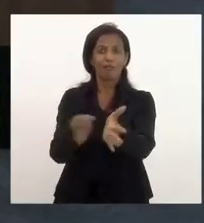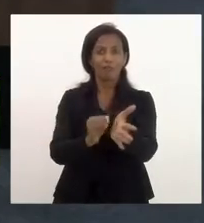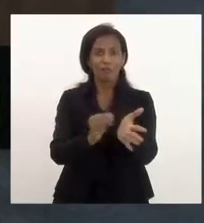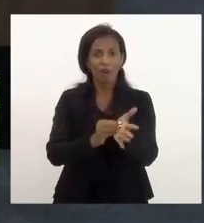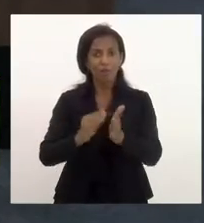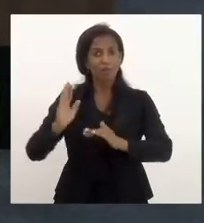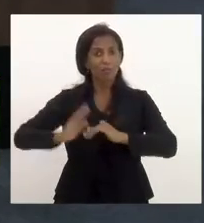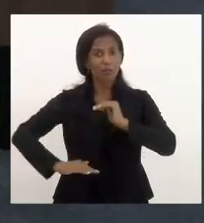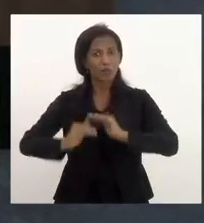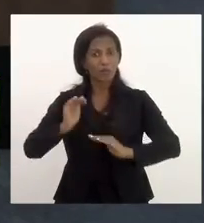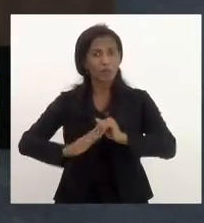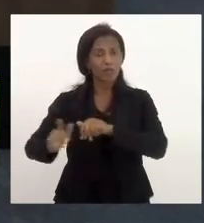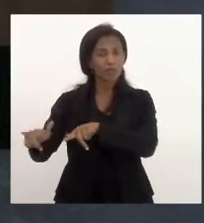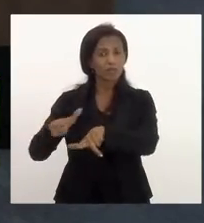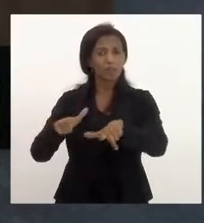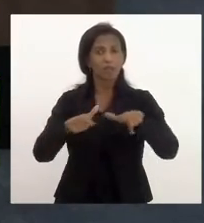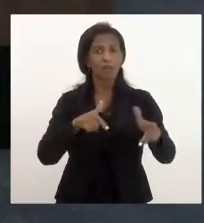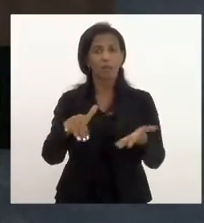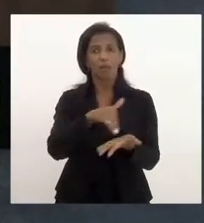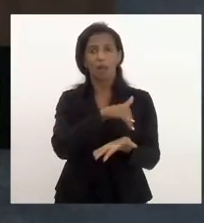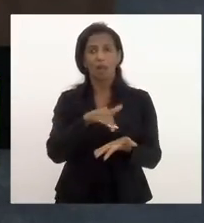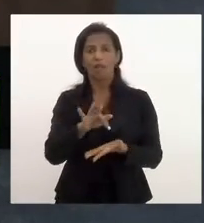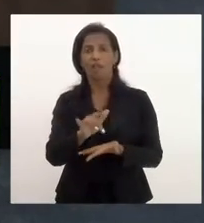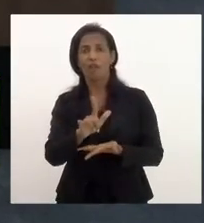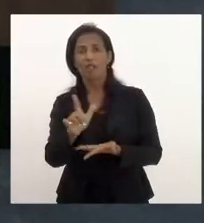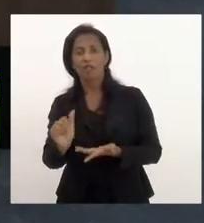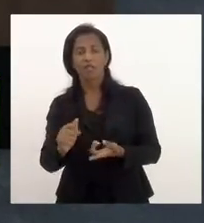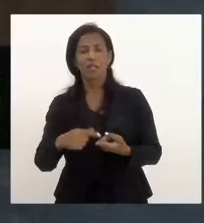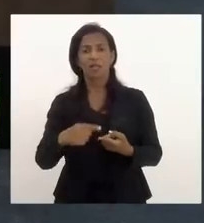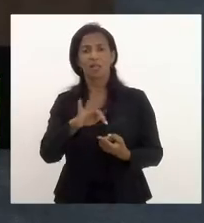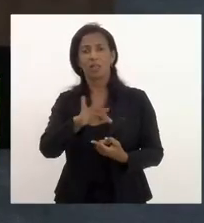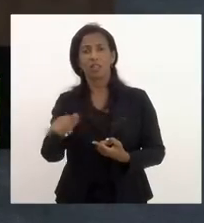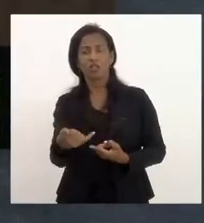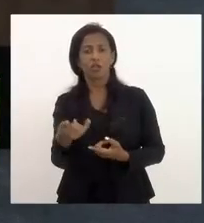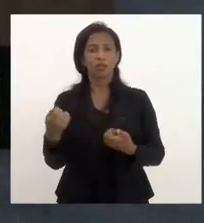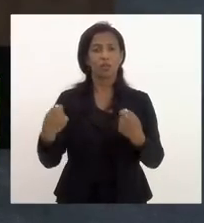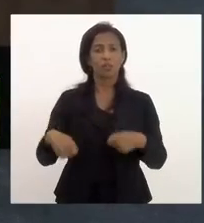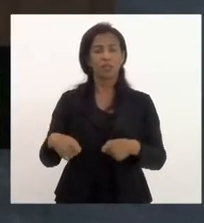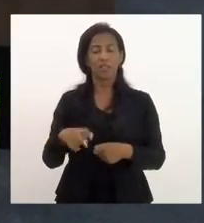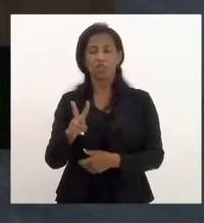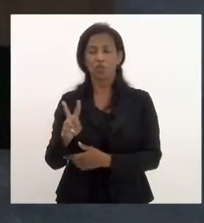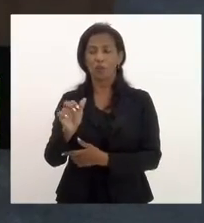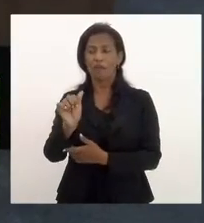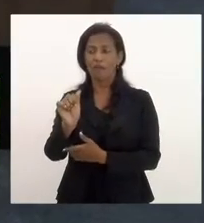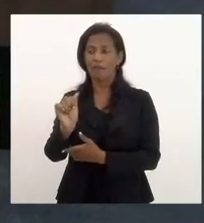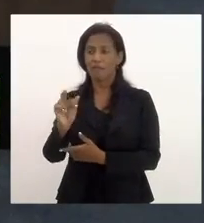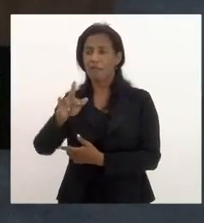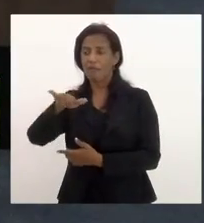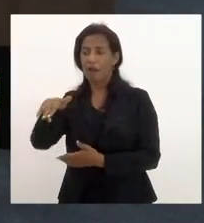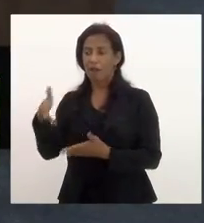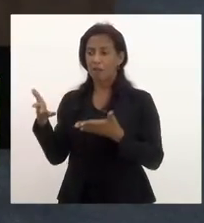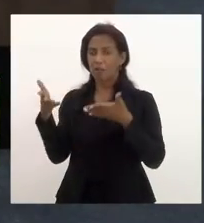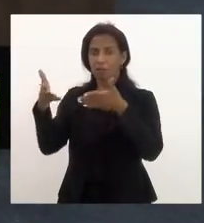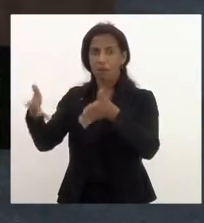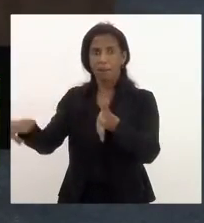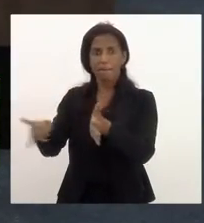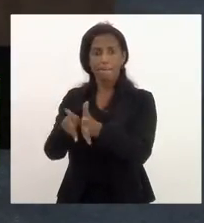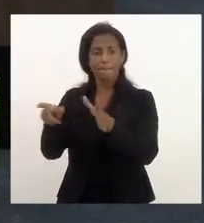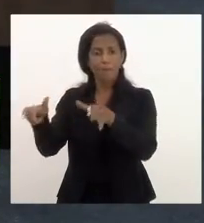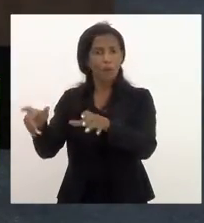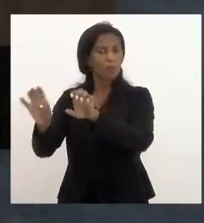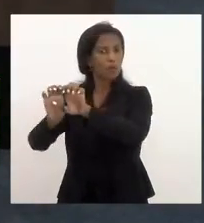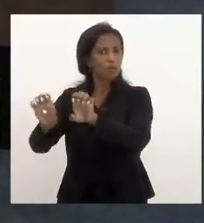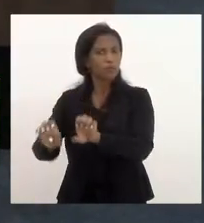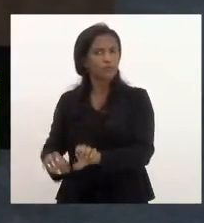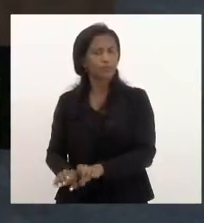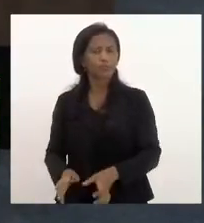funcionários da secretaria de fazenda no TJ a gente precisaria de uma vara exclusiva desde a cada isso com